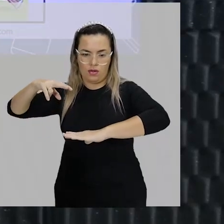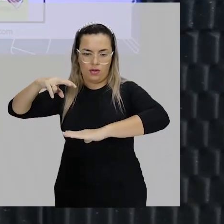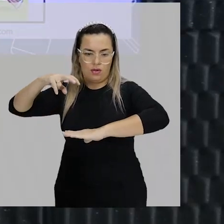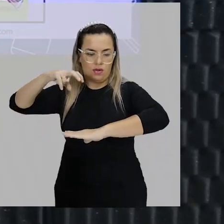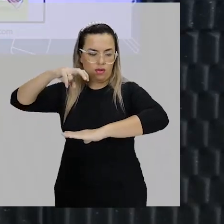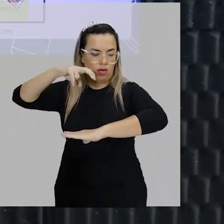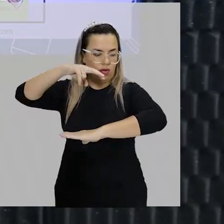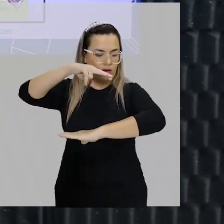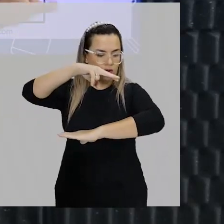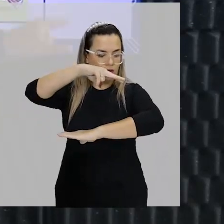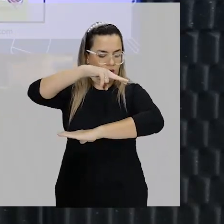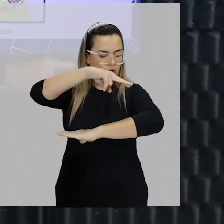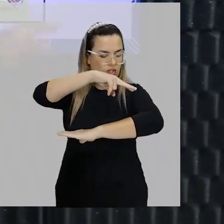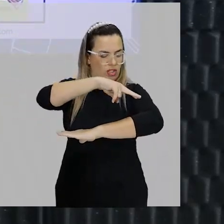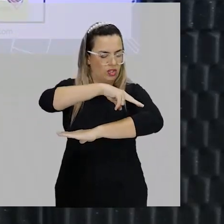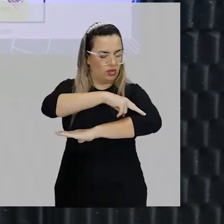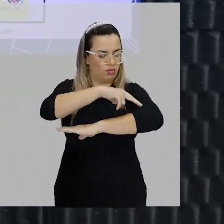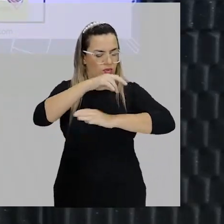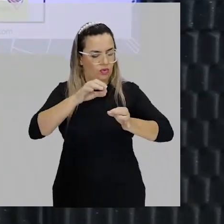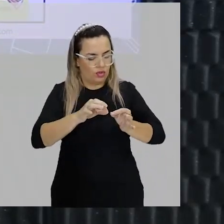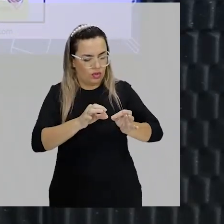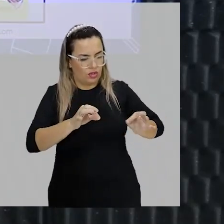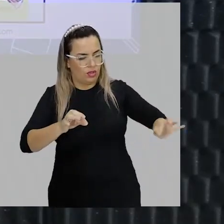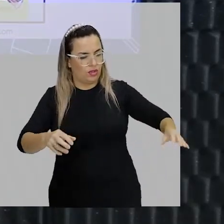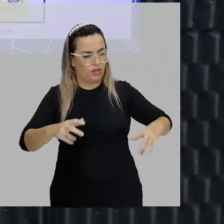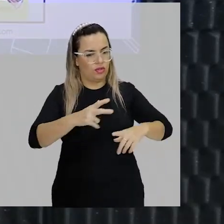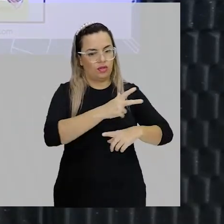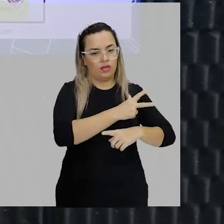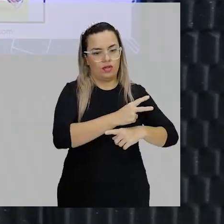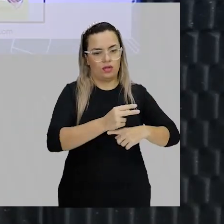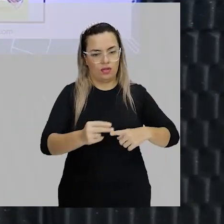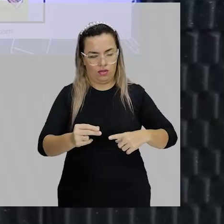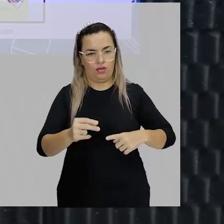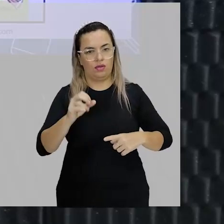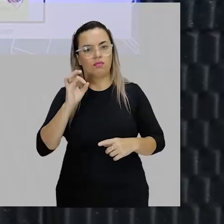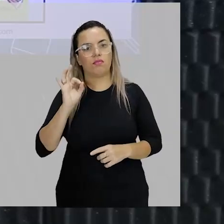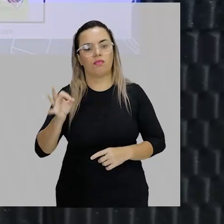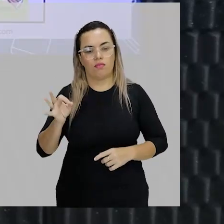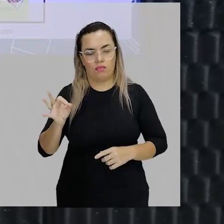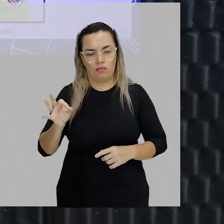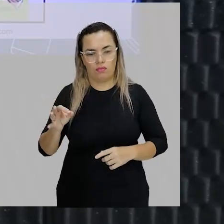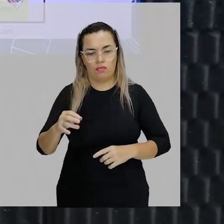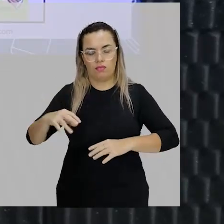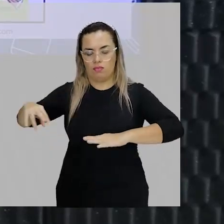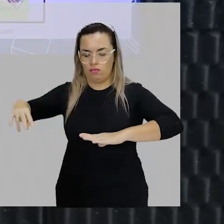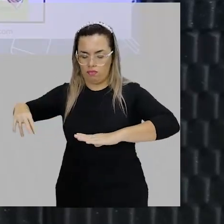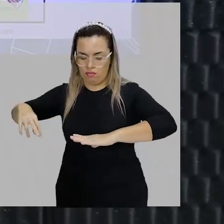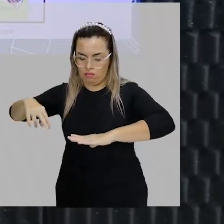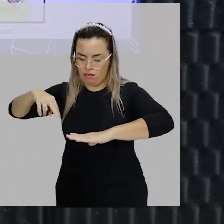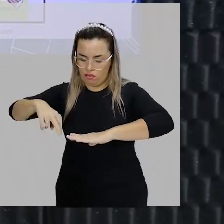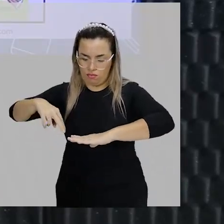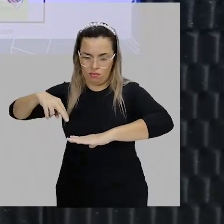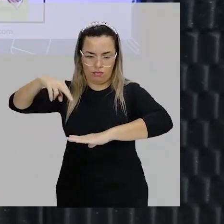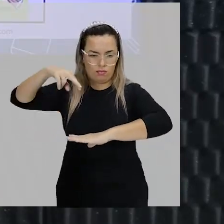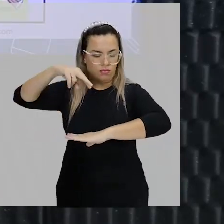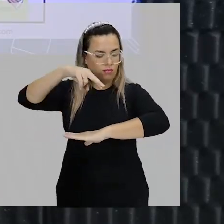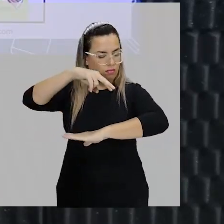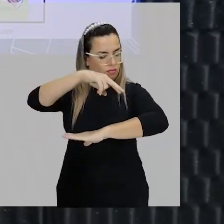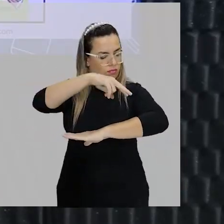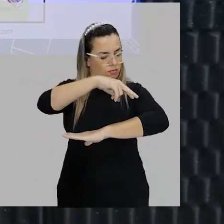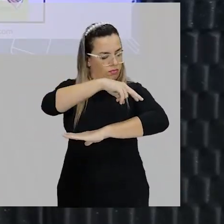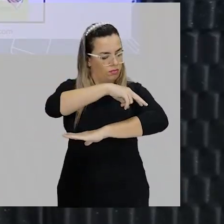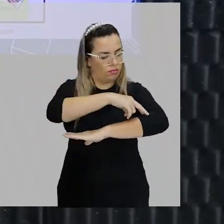quem saltar o mais distante possível. Certo? Esse é o salto em distância.